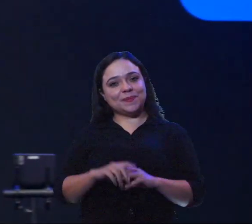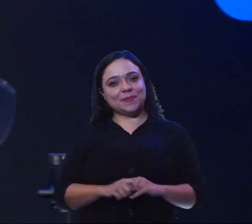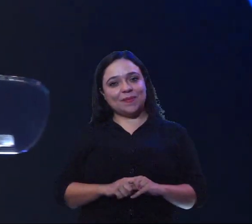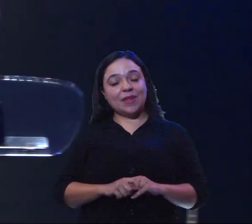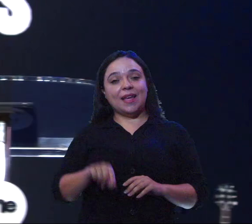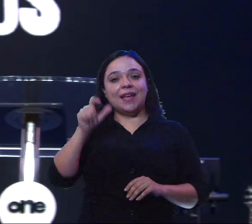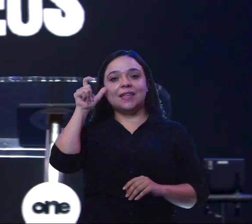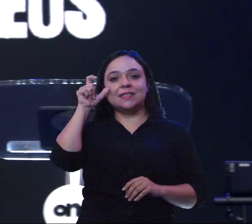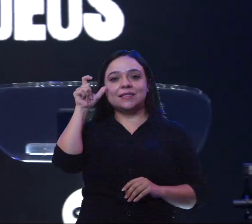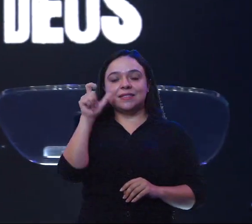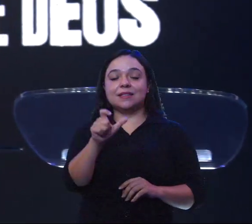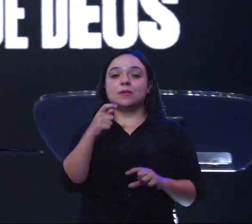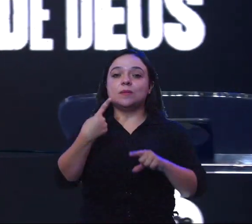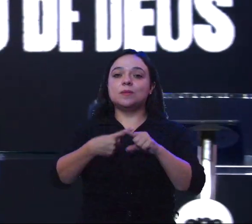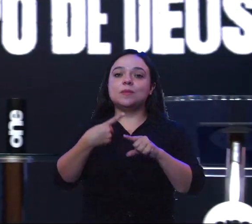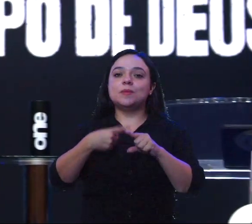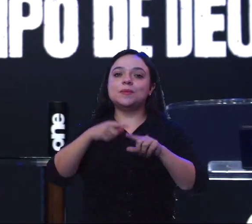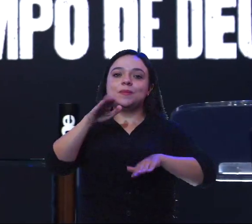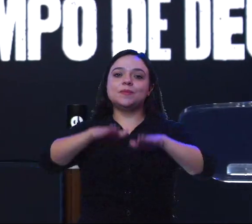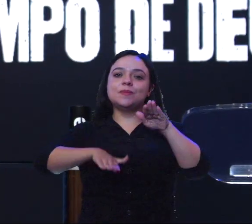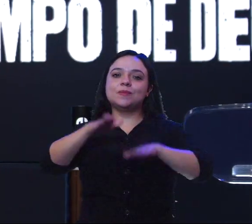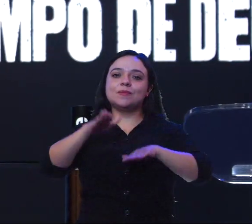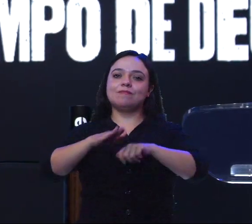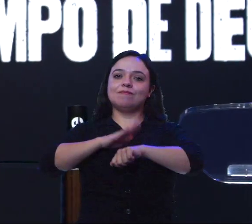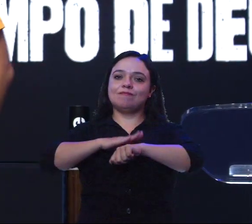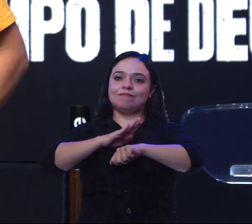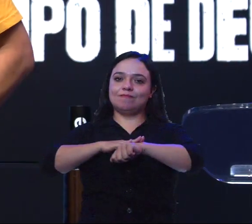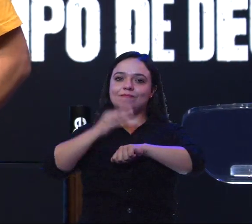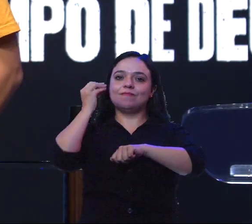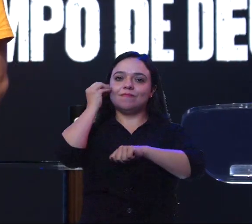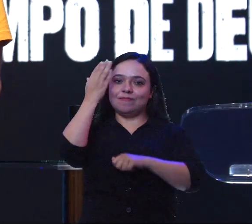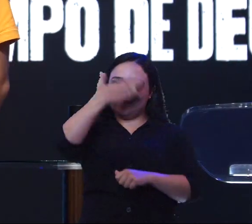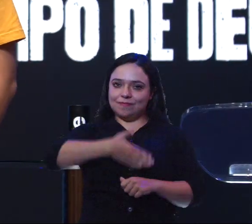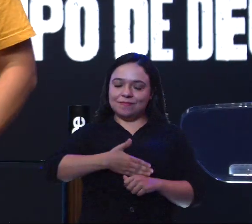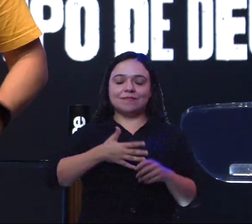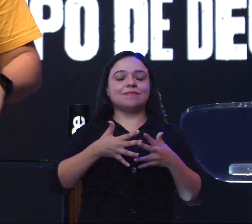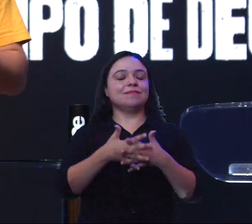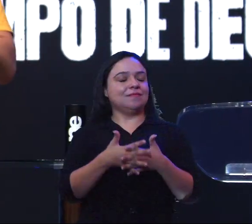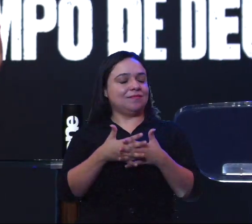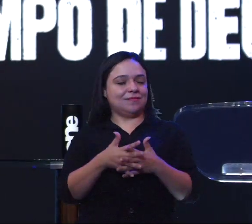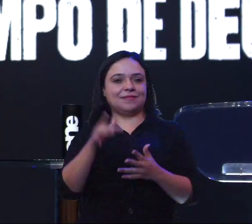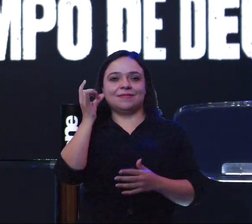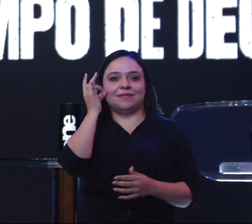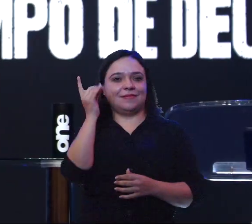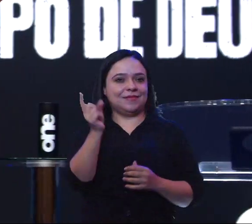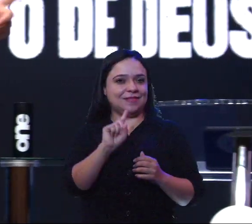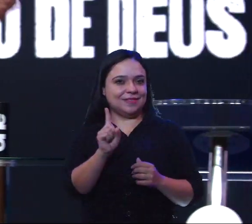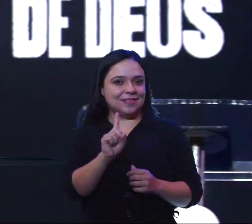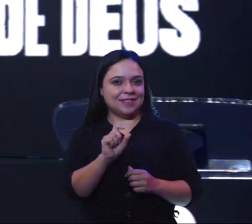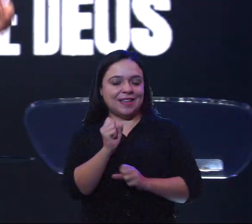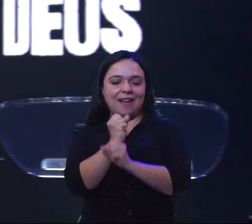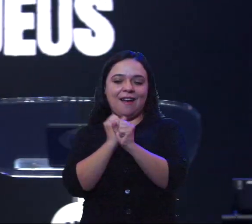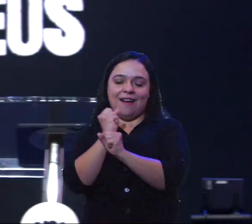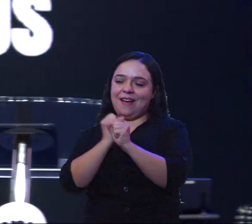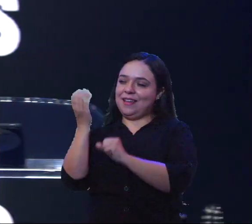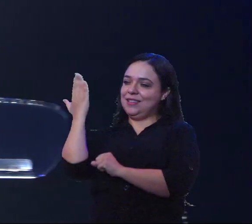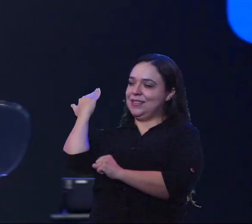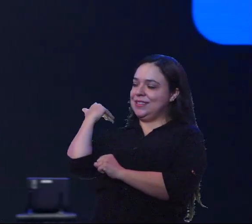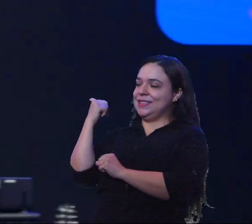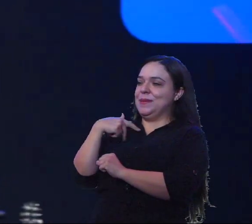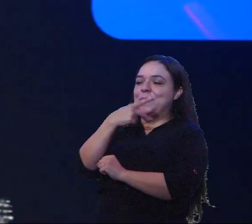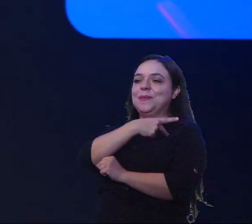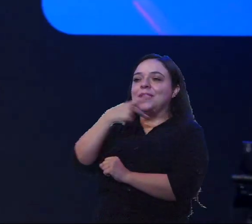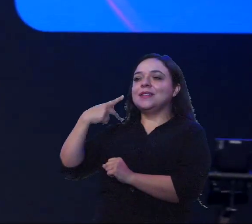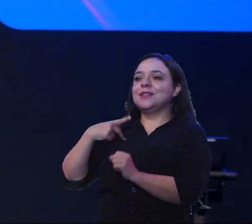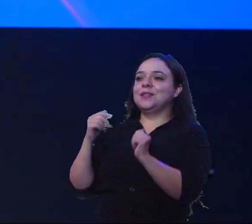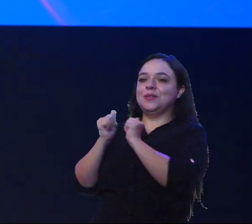interessante porque muitas vezes o teste do tempo ele é muito complicado. Alguns anos atrás, eu estava viajando com alguns dos pastores